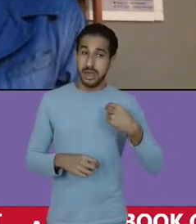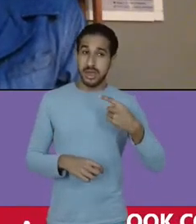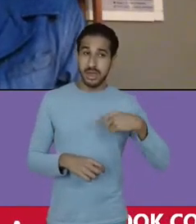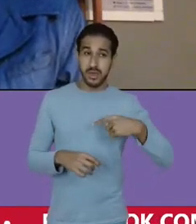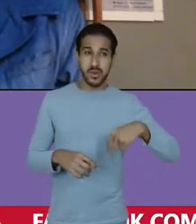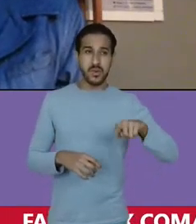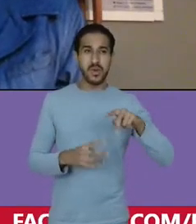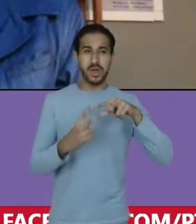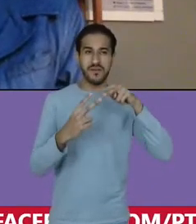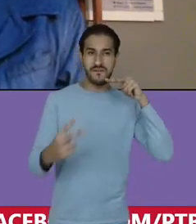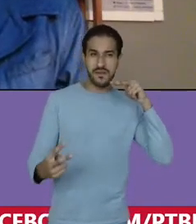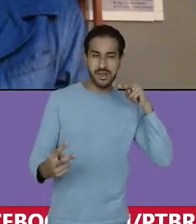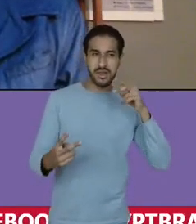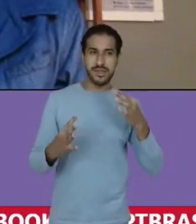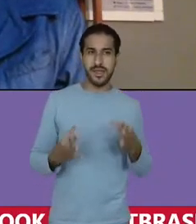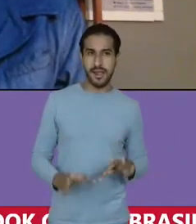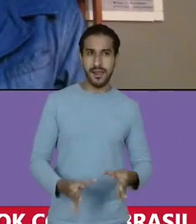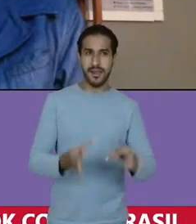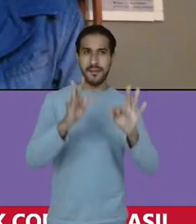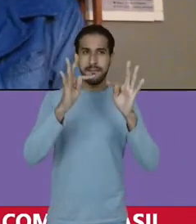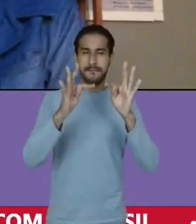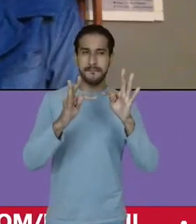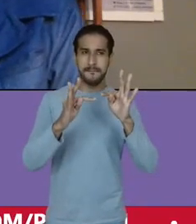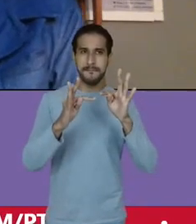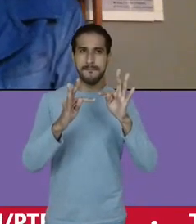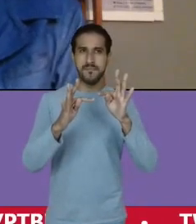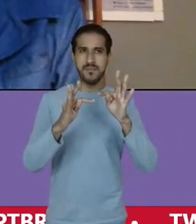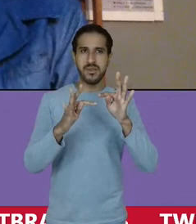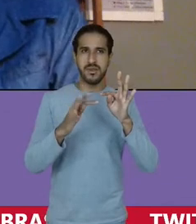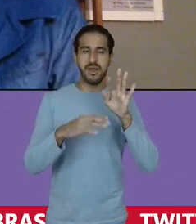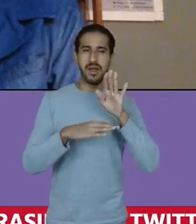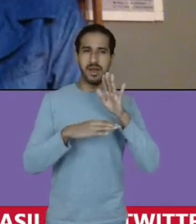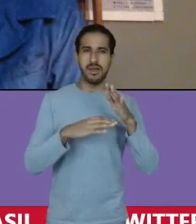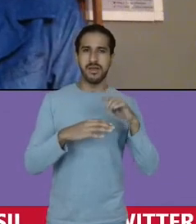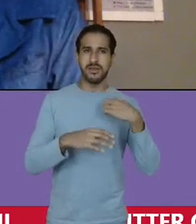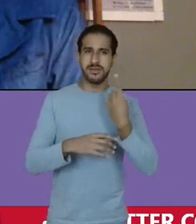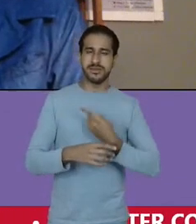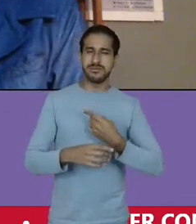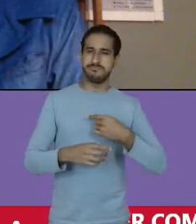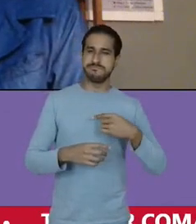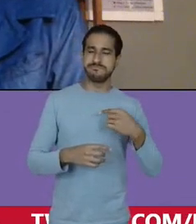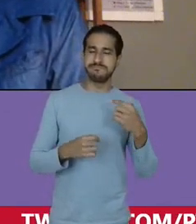o digital, ela sacrificou muita gente,